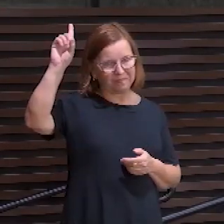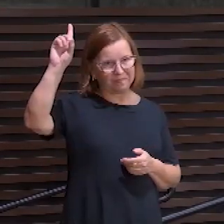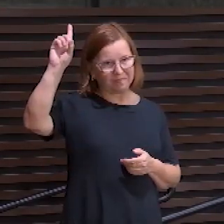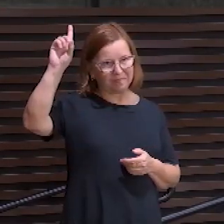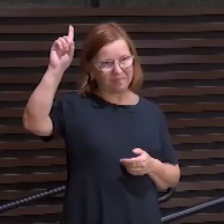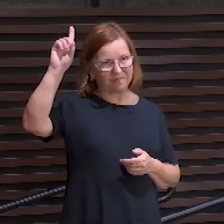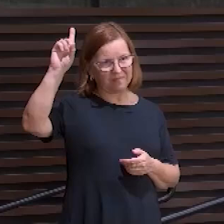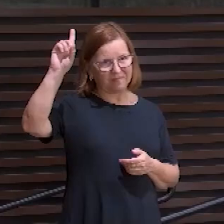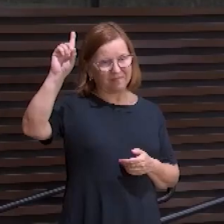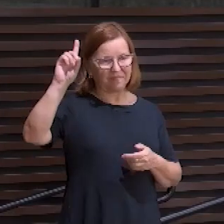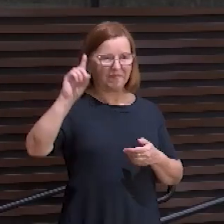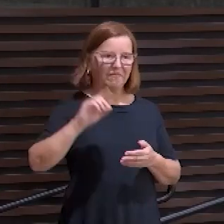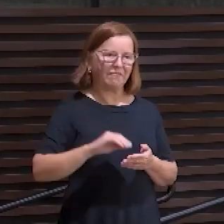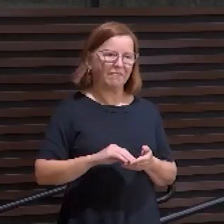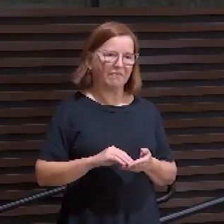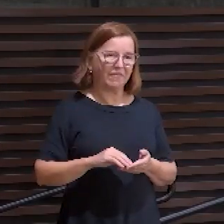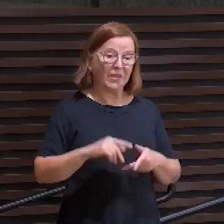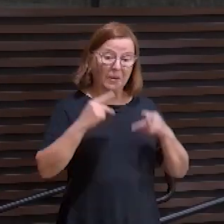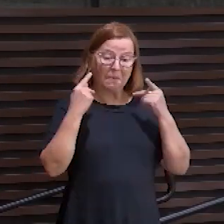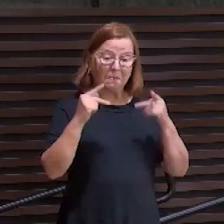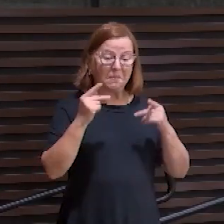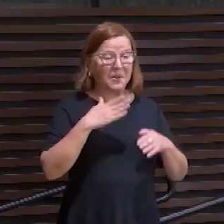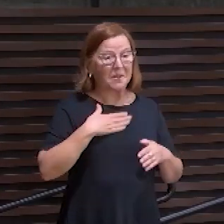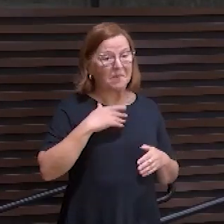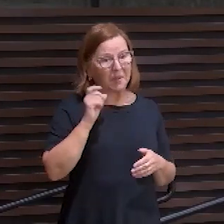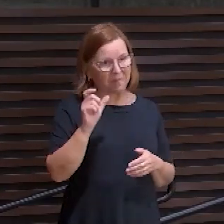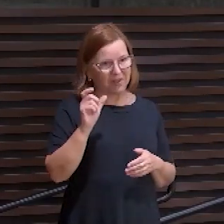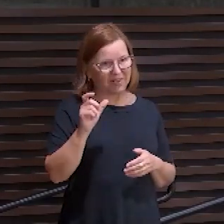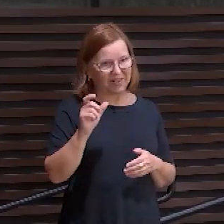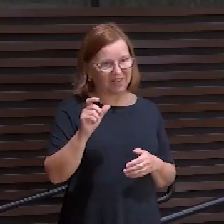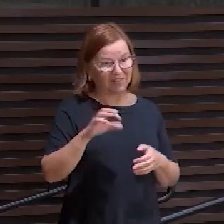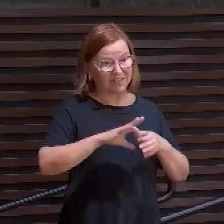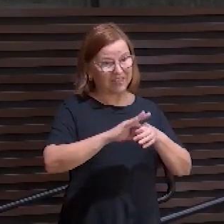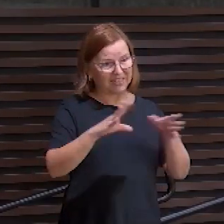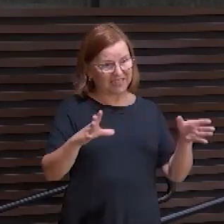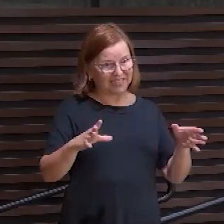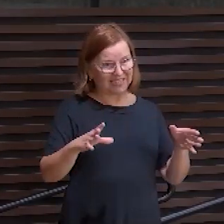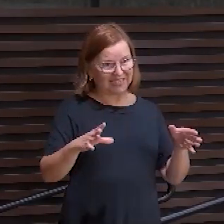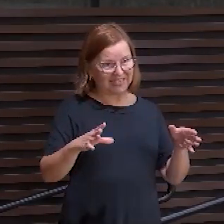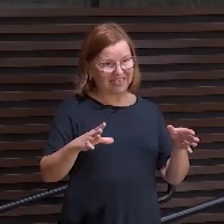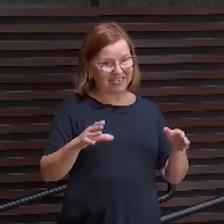Põe a minha palavra e deixa que ela é poder.